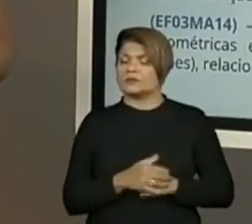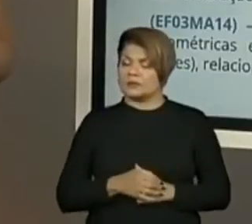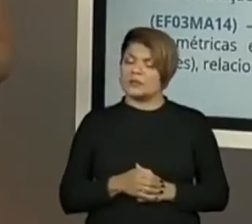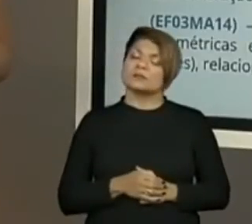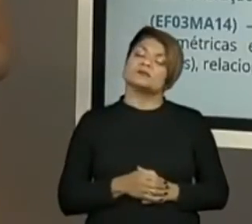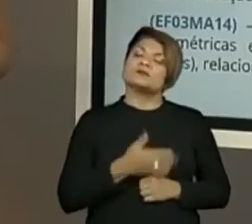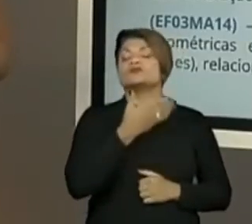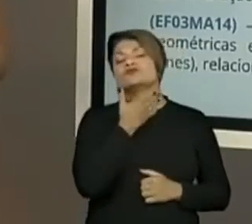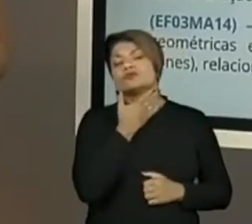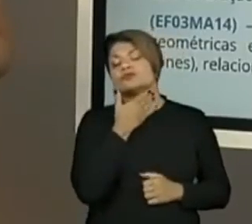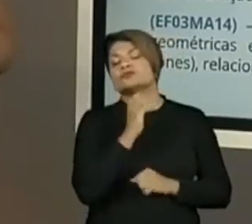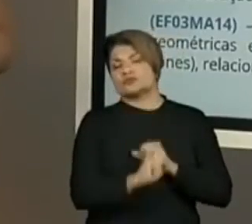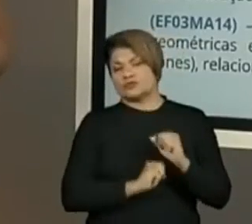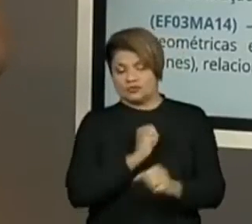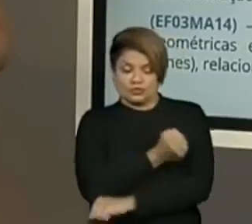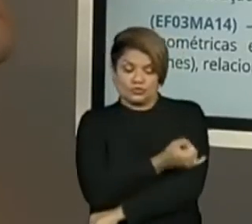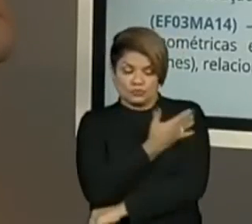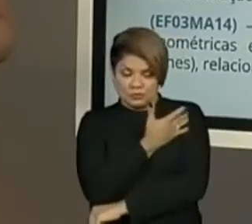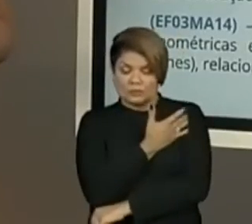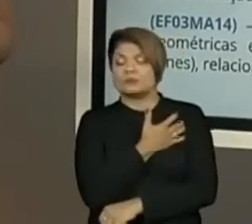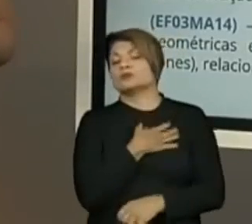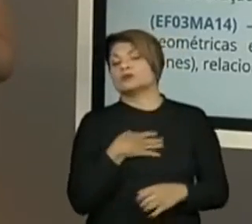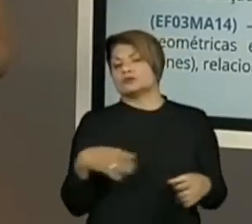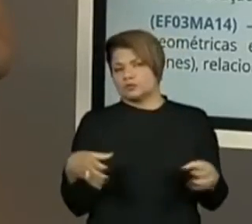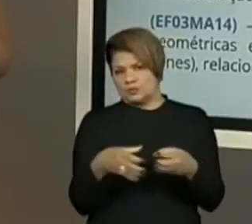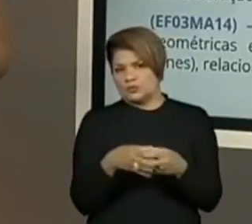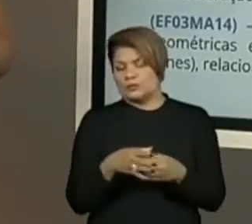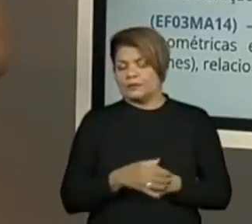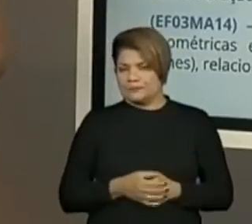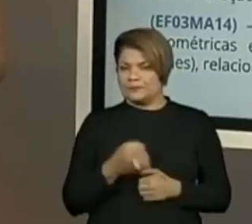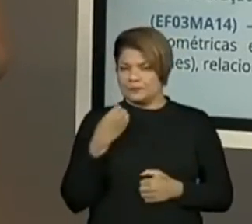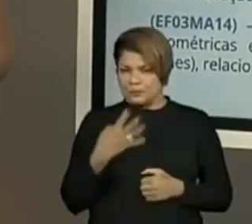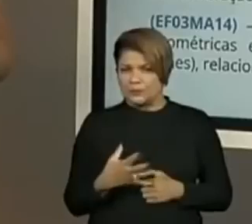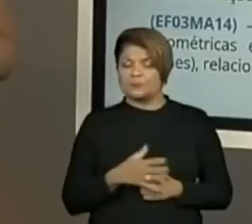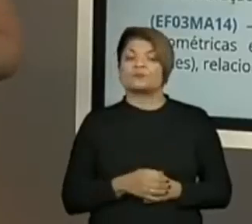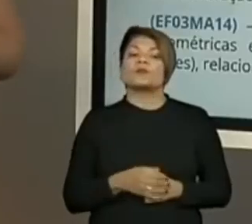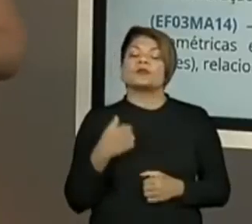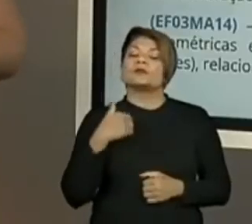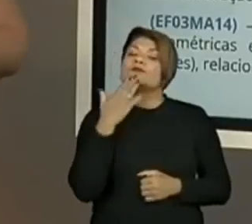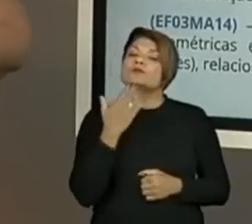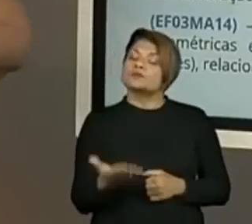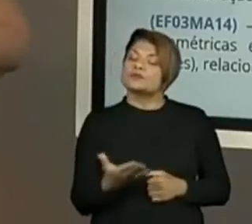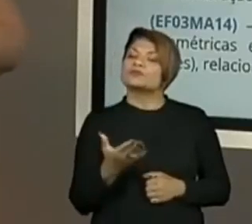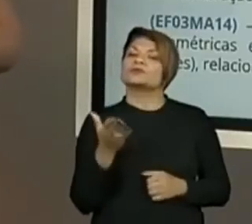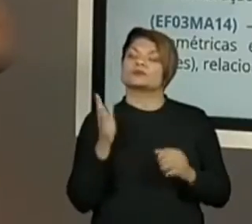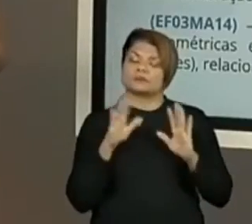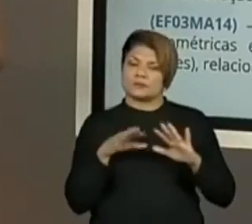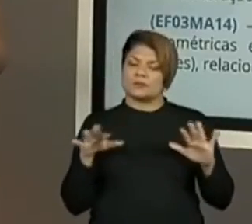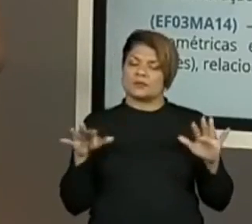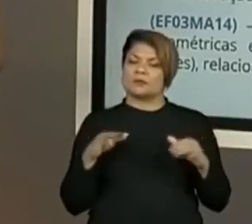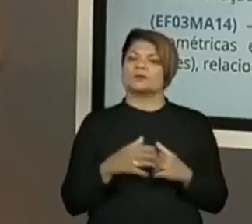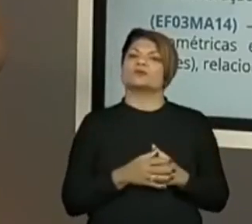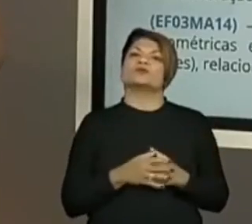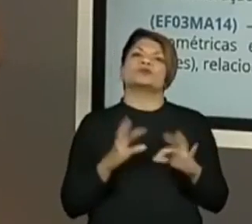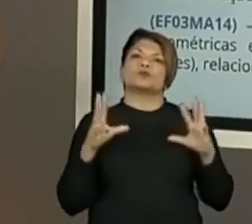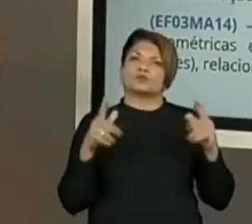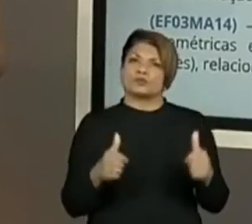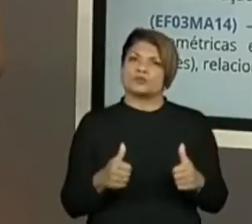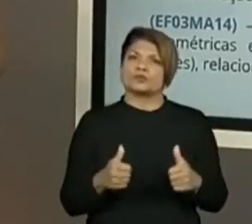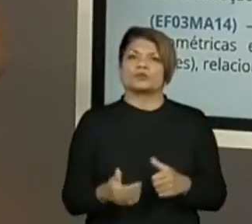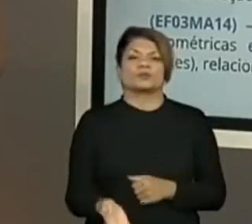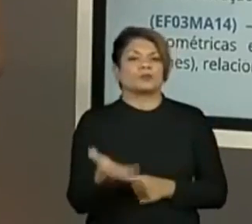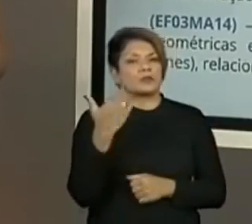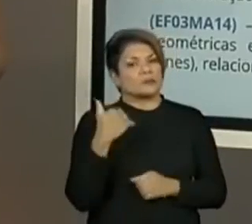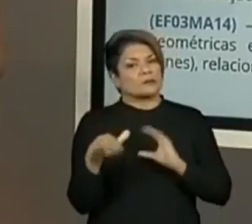ano e turma, tá? E aí eu vou pedir a ajuda das professoras e dos professores que já estão nos ajudando muito a